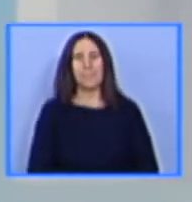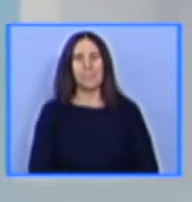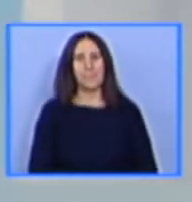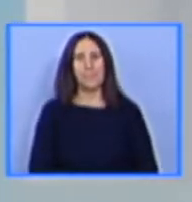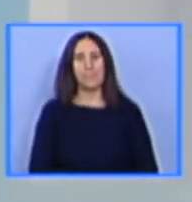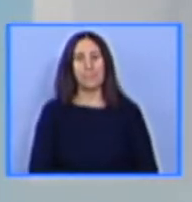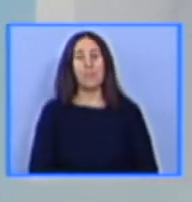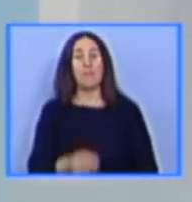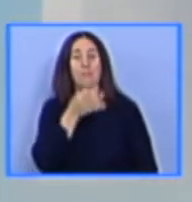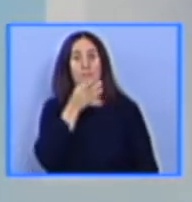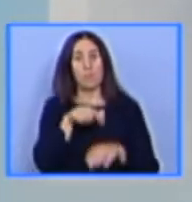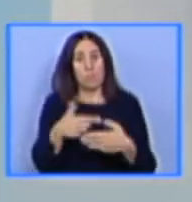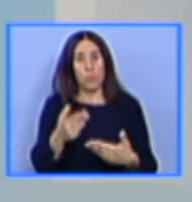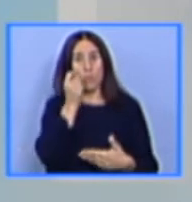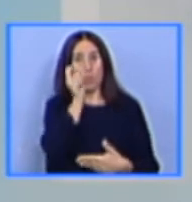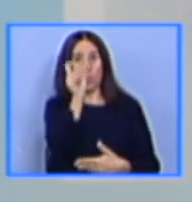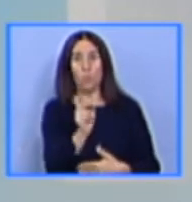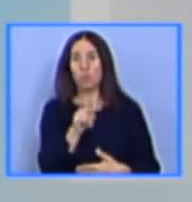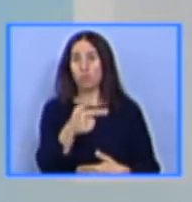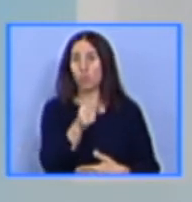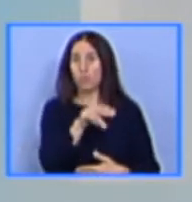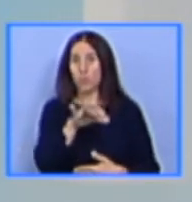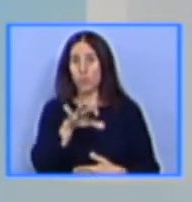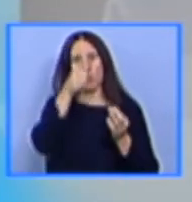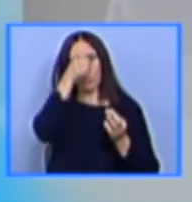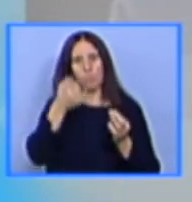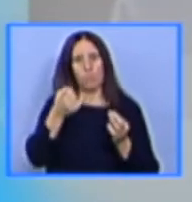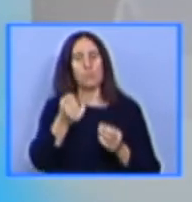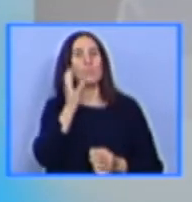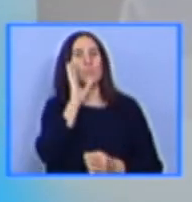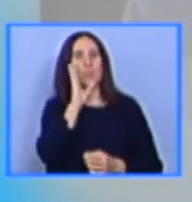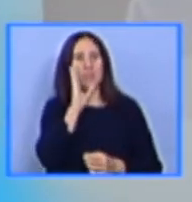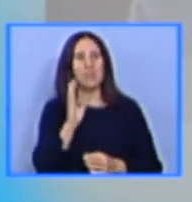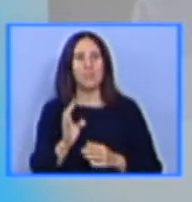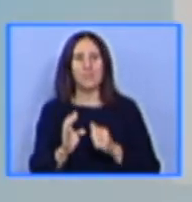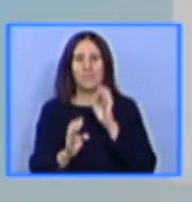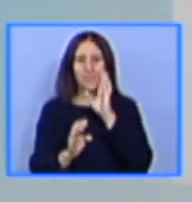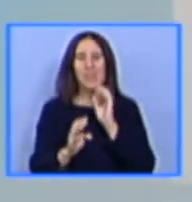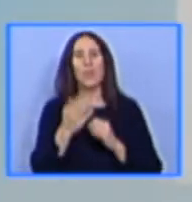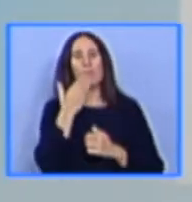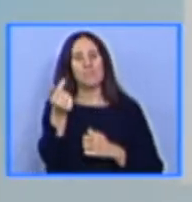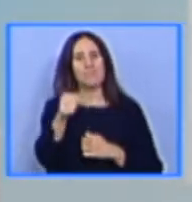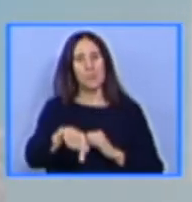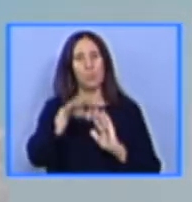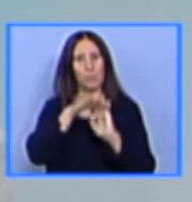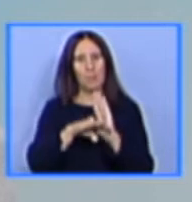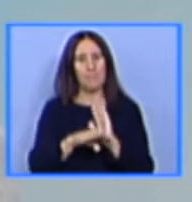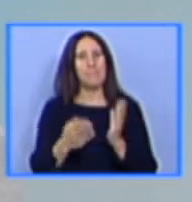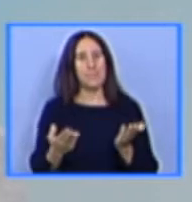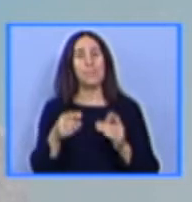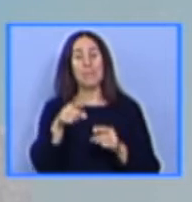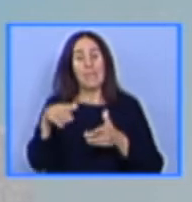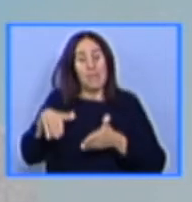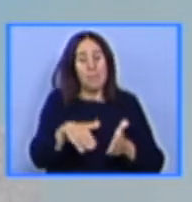agência.eclésia.pt. Falamos agora com António Pinheiro Torres sobre a Caminhada pela Vida. Obrigado, António Pinheiro Torres, por estar neste programa. Acontece esta Caminhada pela